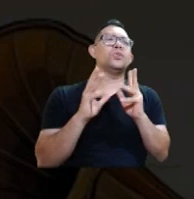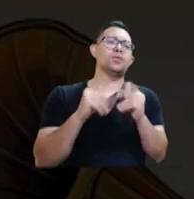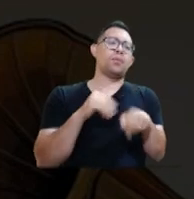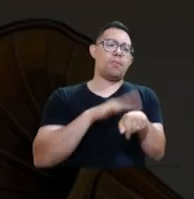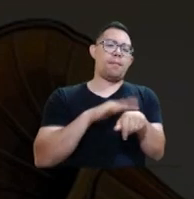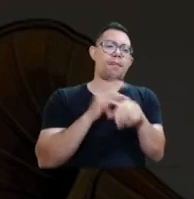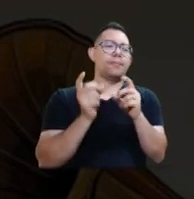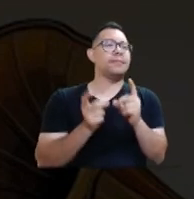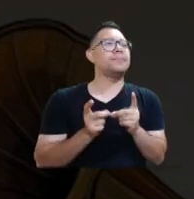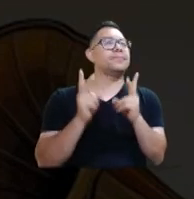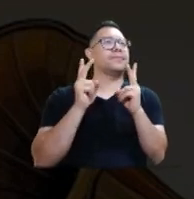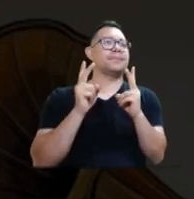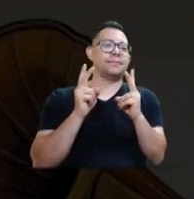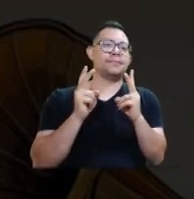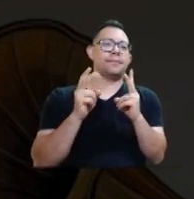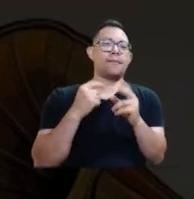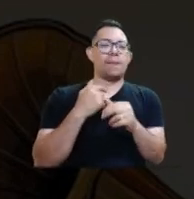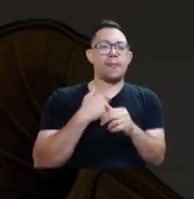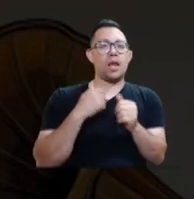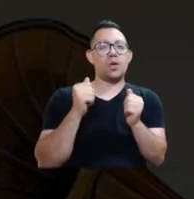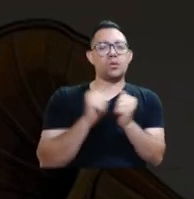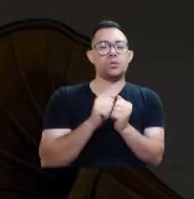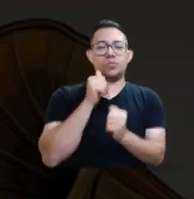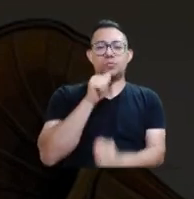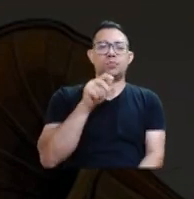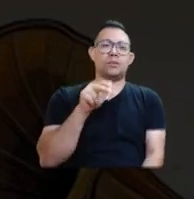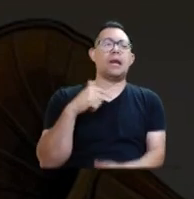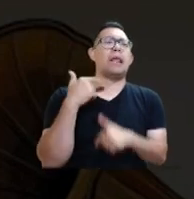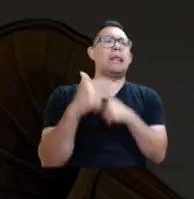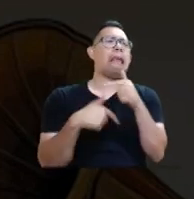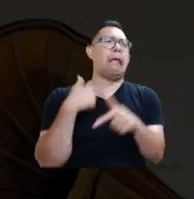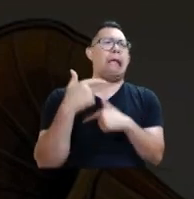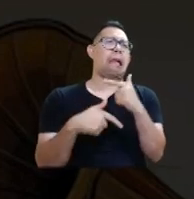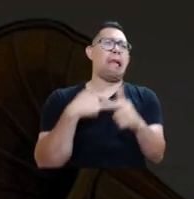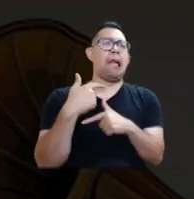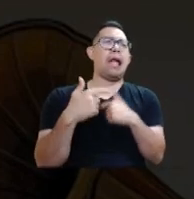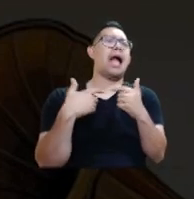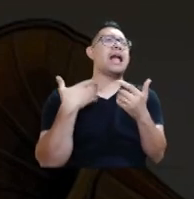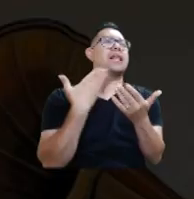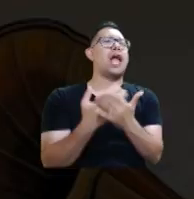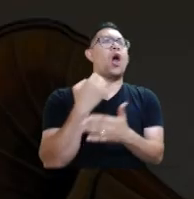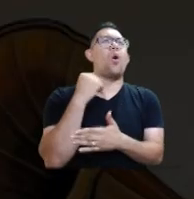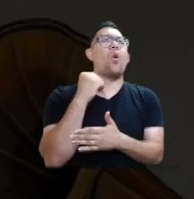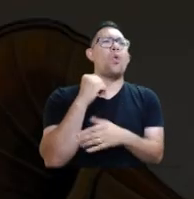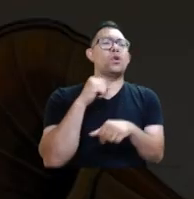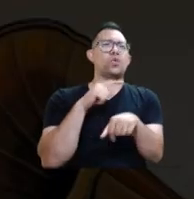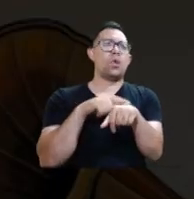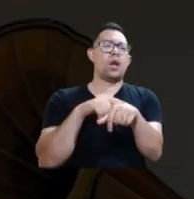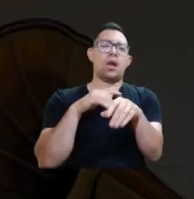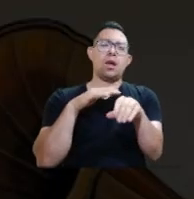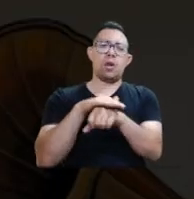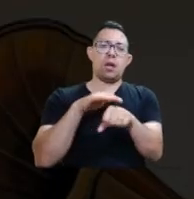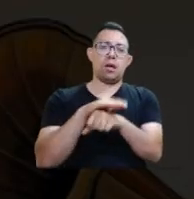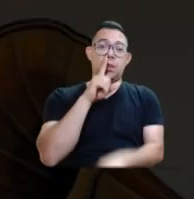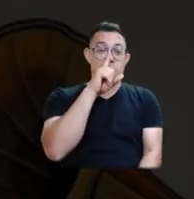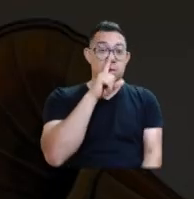chegamos na hora de vender. Aí era eu e ela. Nós dois trabalhávamos aqui até 8 horas da noite, todo